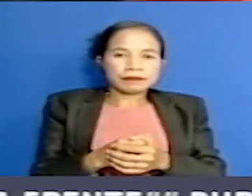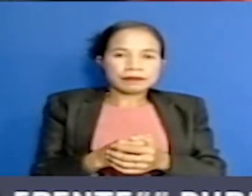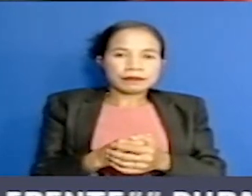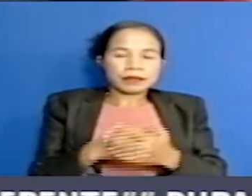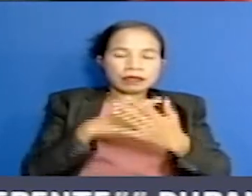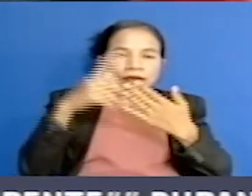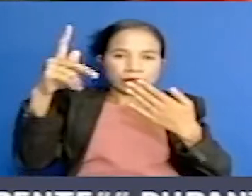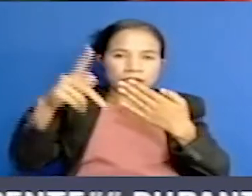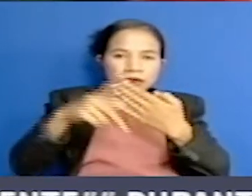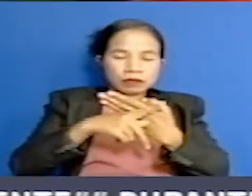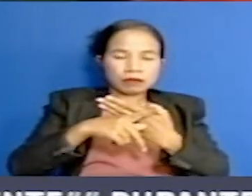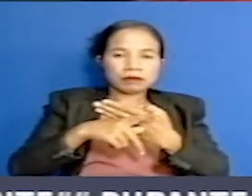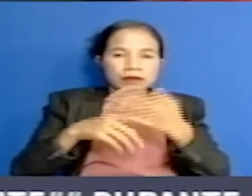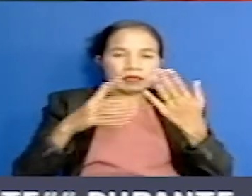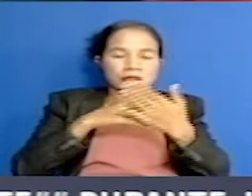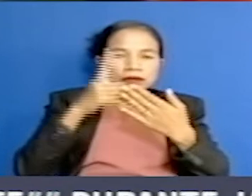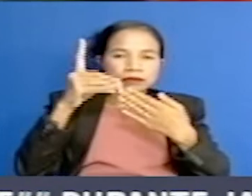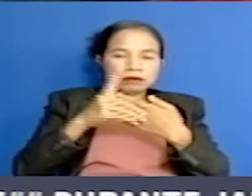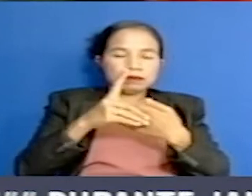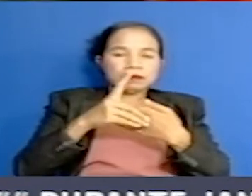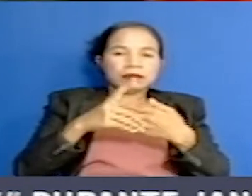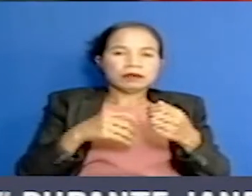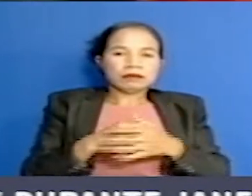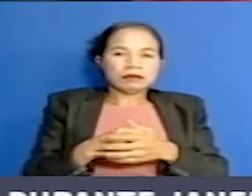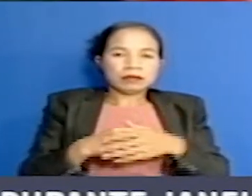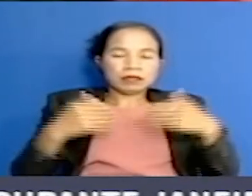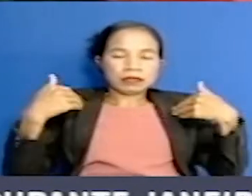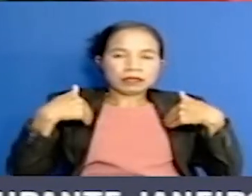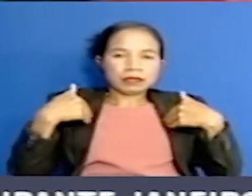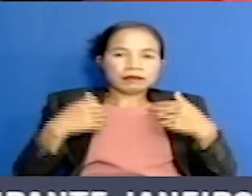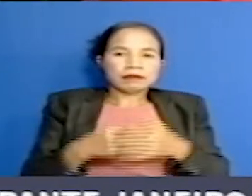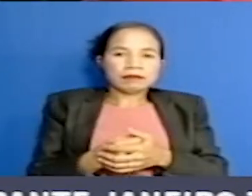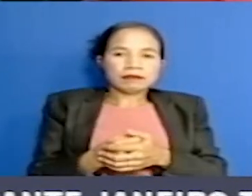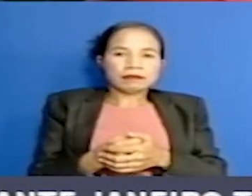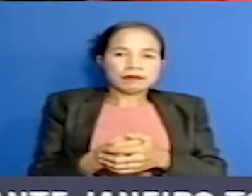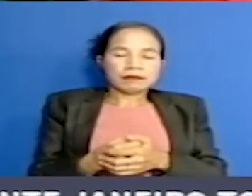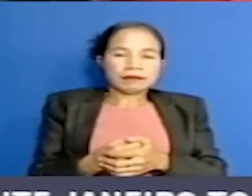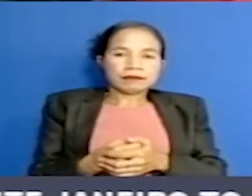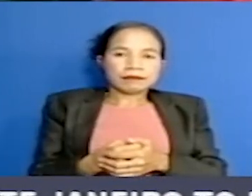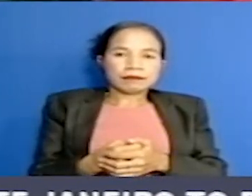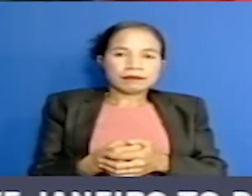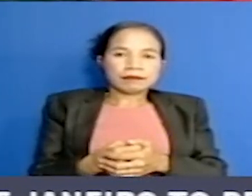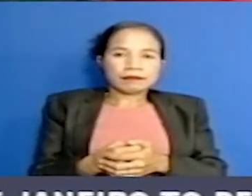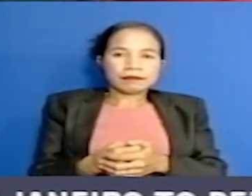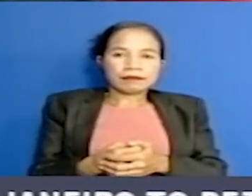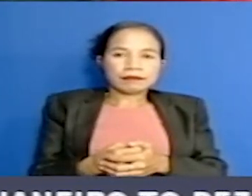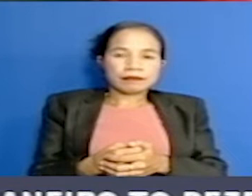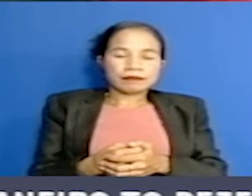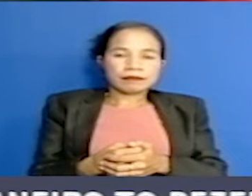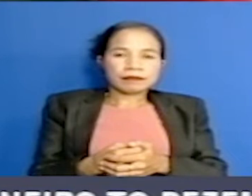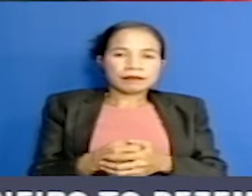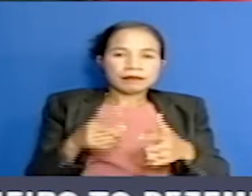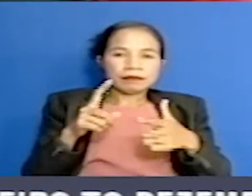programa para 2021 né e a des a programa mão de obra a